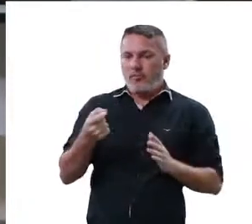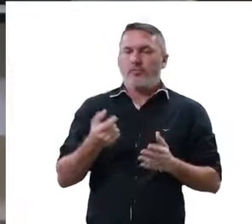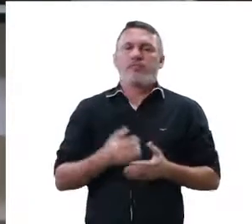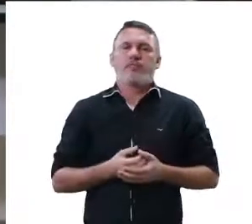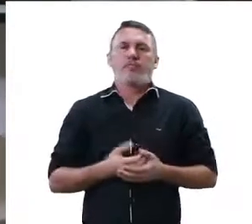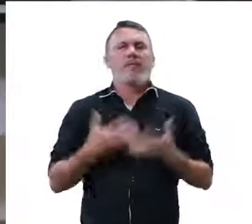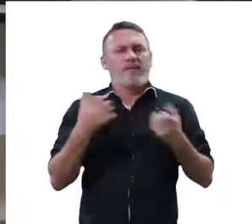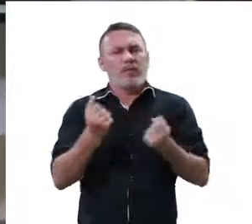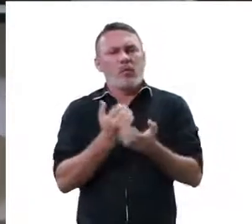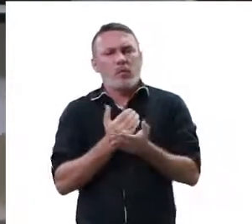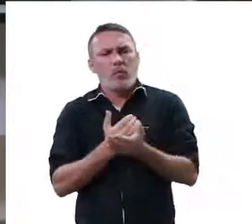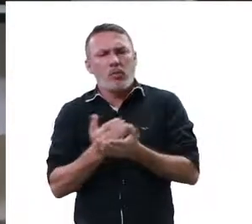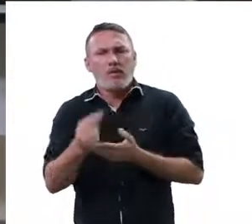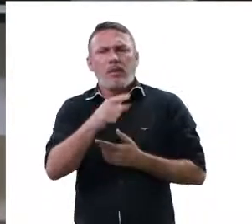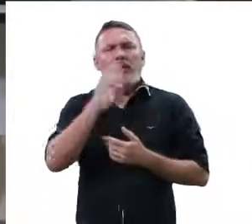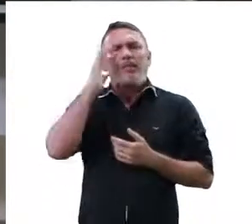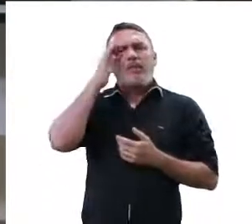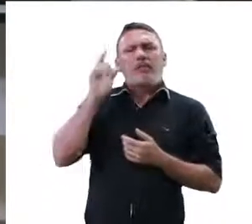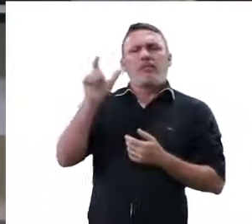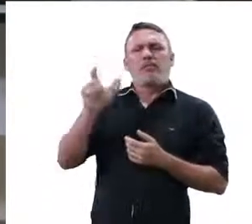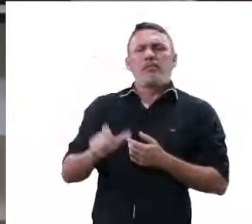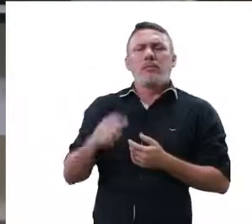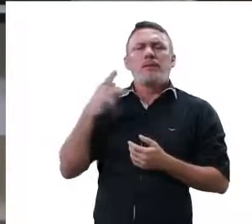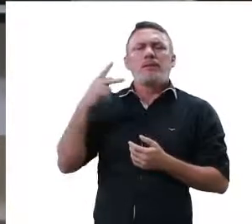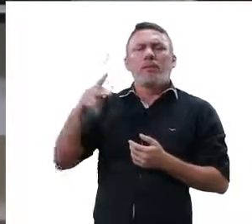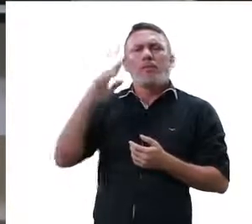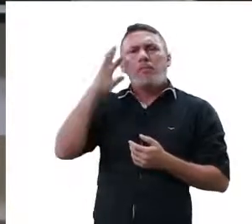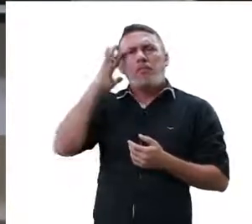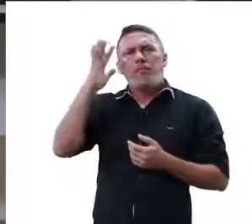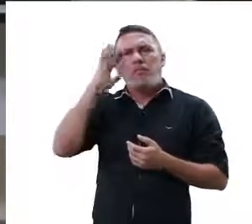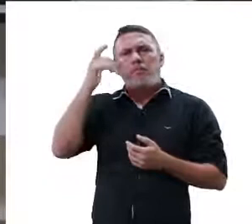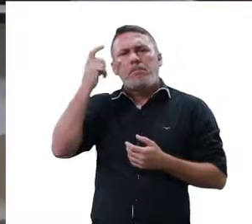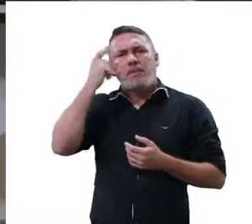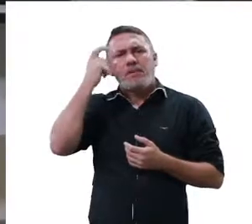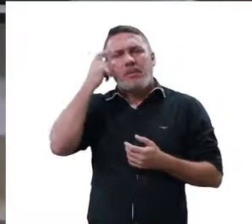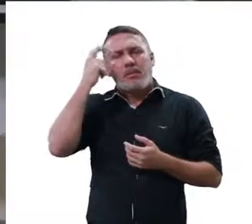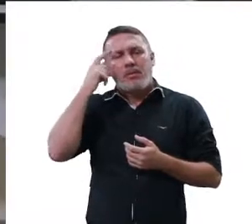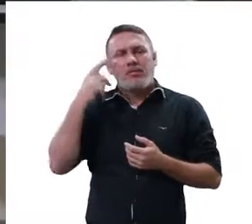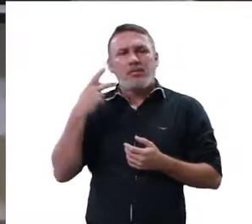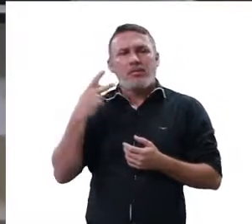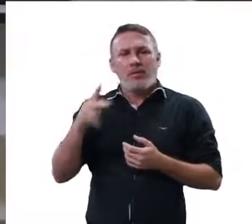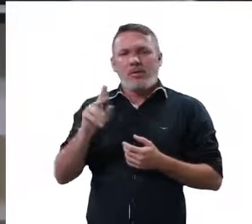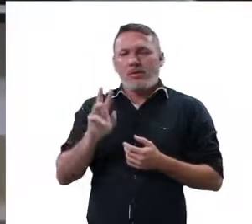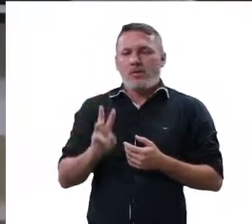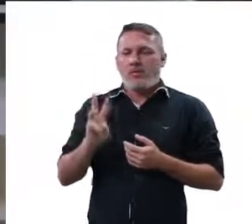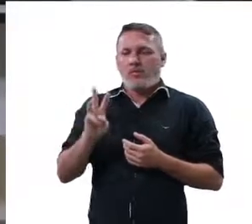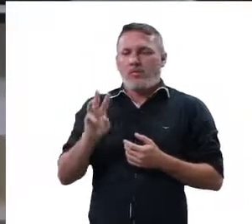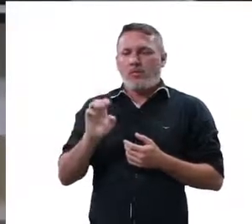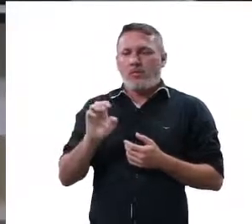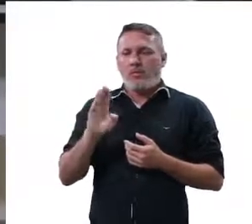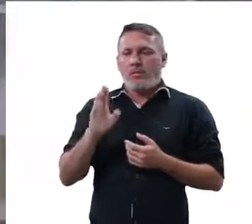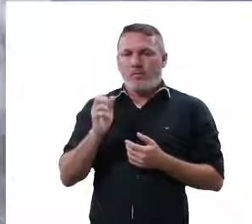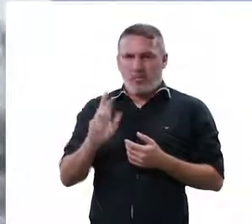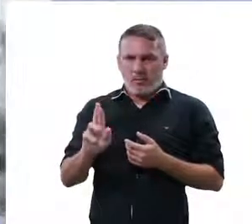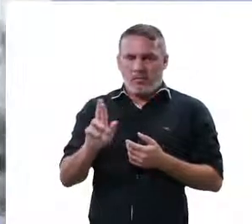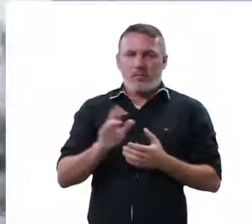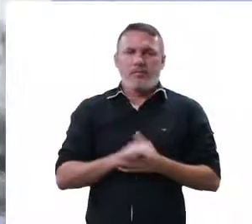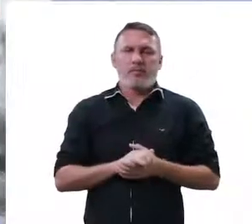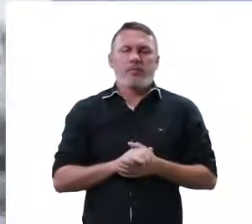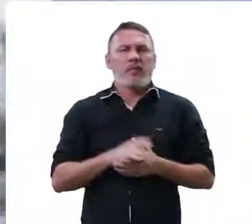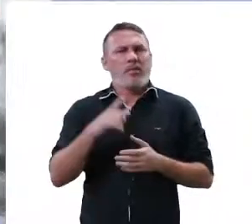século XX. Então vamos lá, gente, para entender melhor, né, o pensamento do Max Weber. A